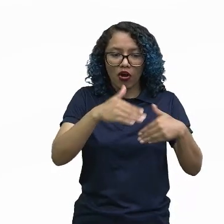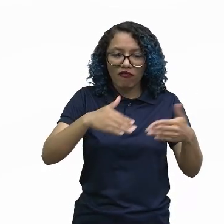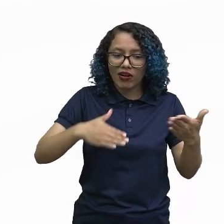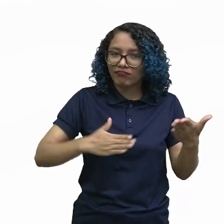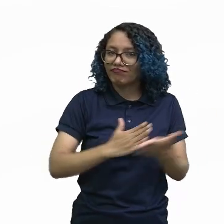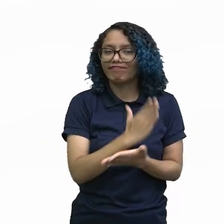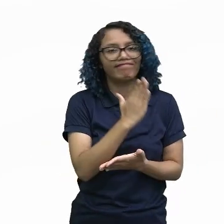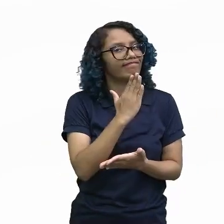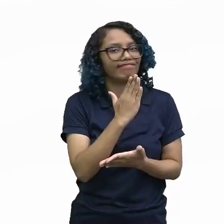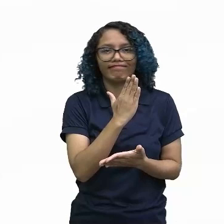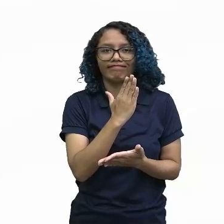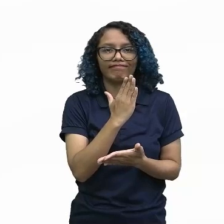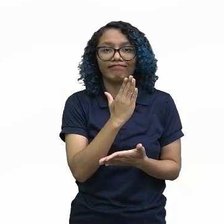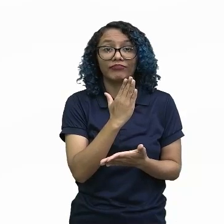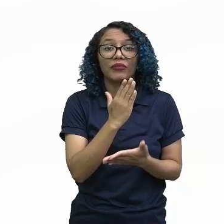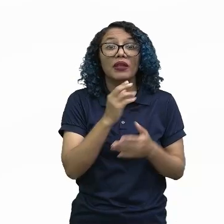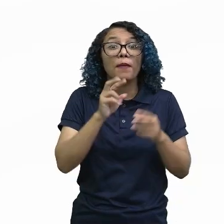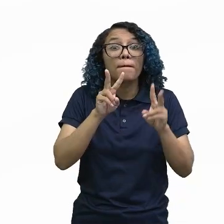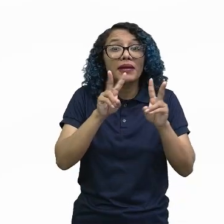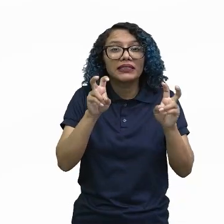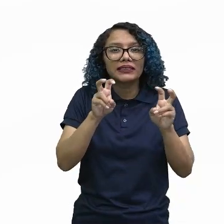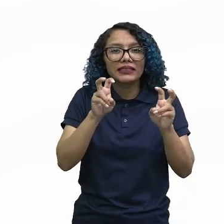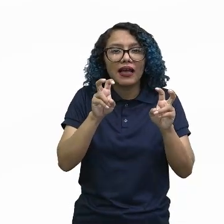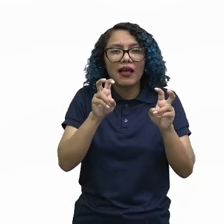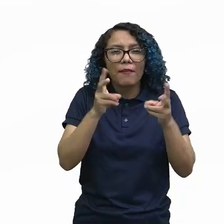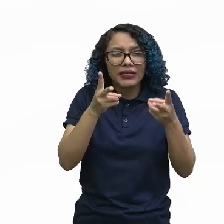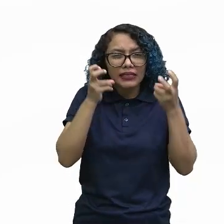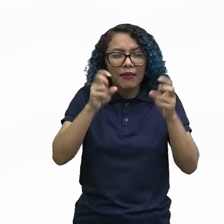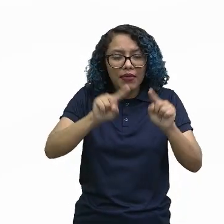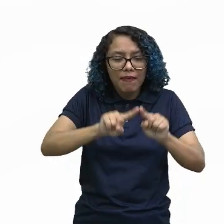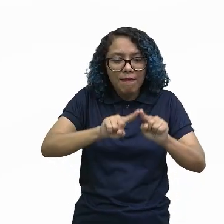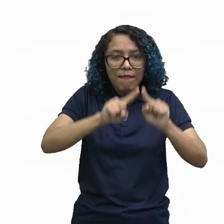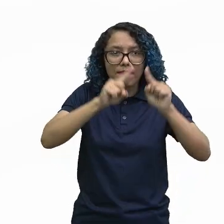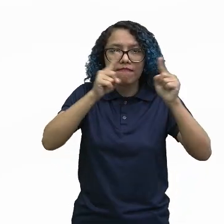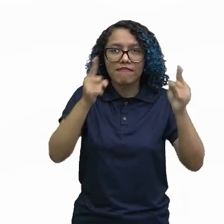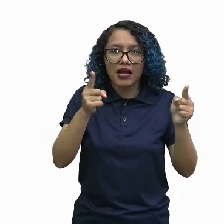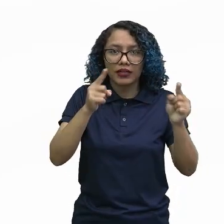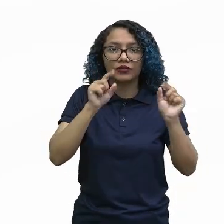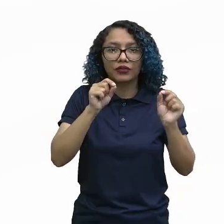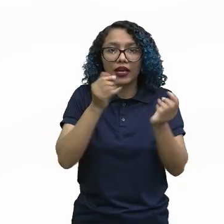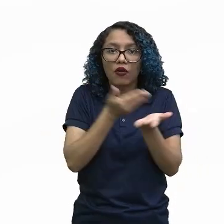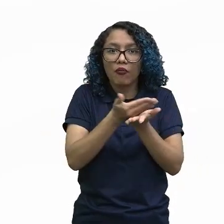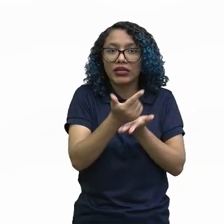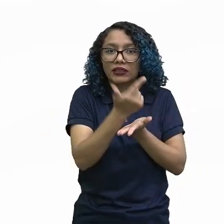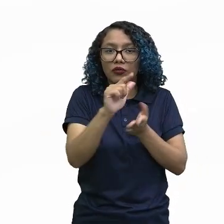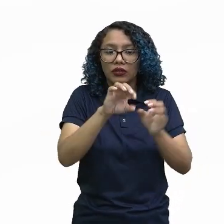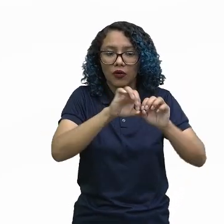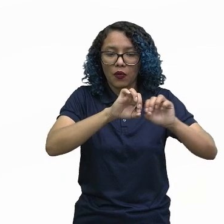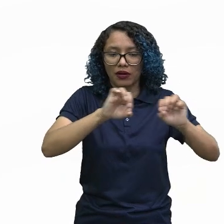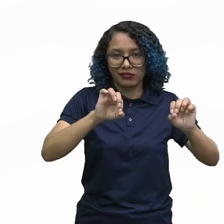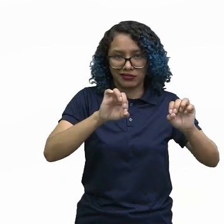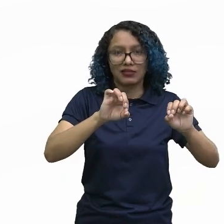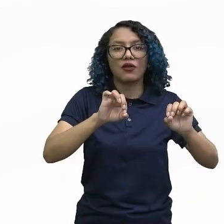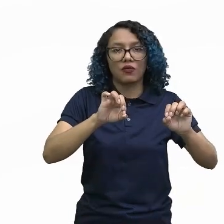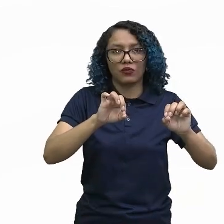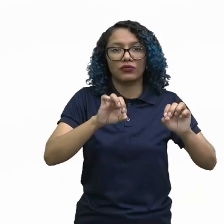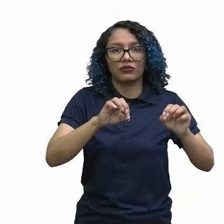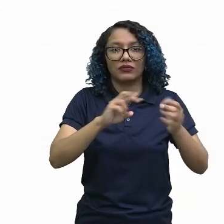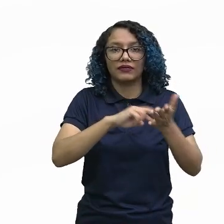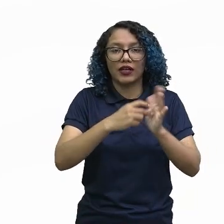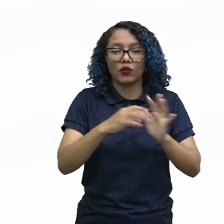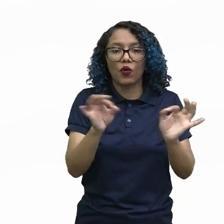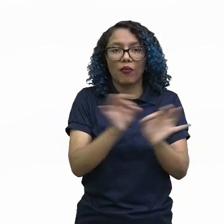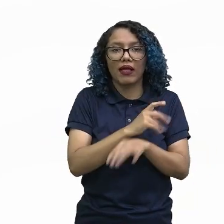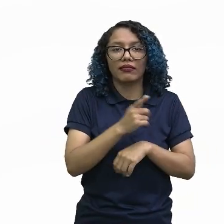que o mas é uma outra oração, né? E que ela tem sentido completo. Né? Se eu disser, o menino